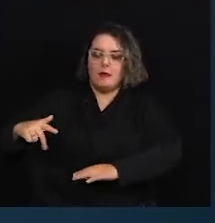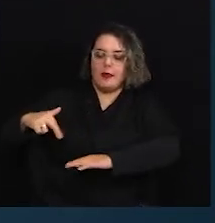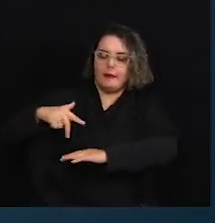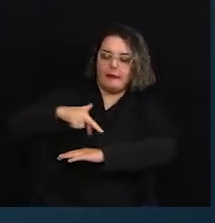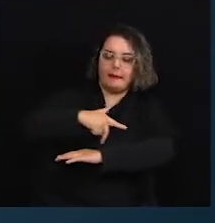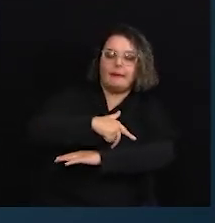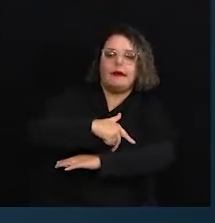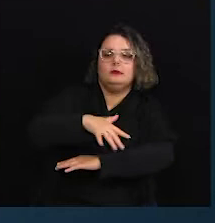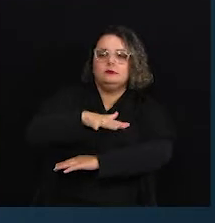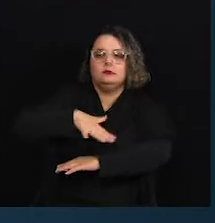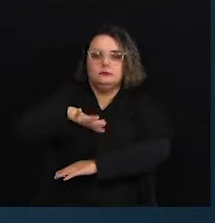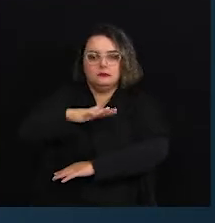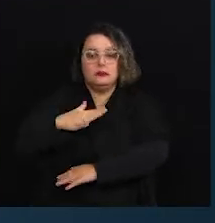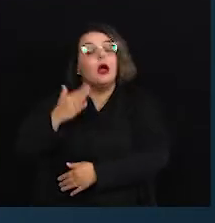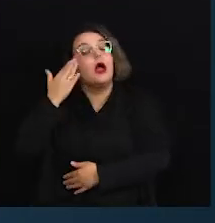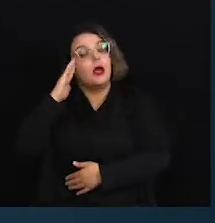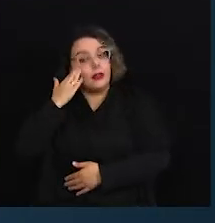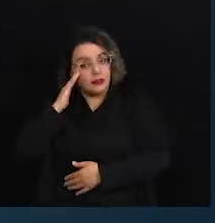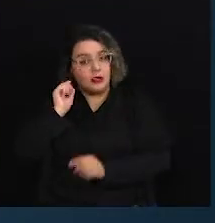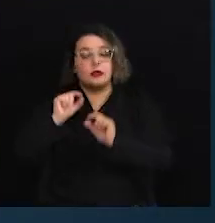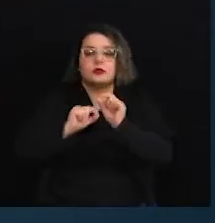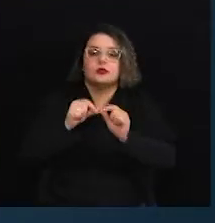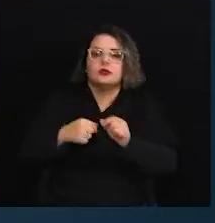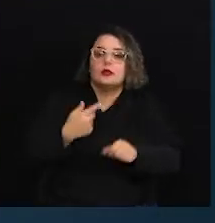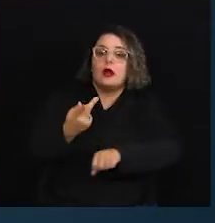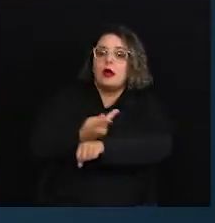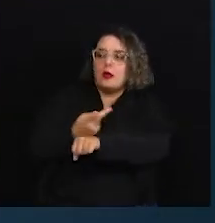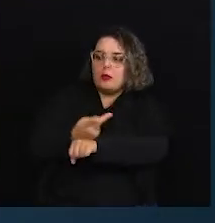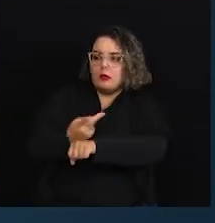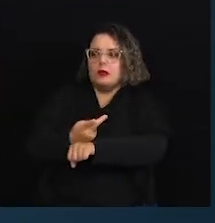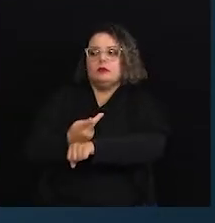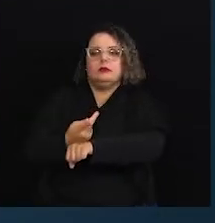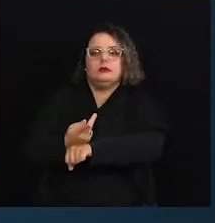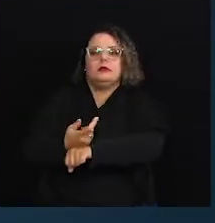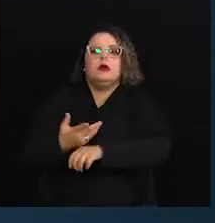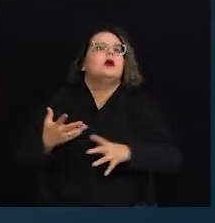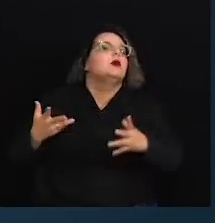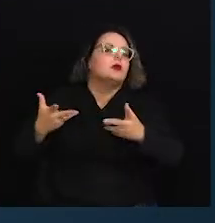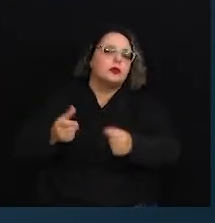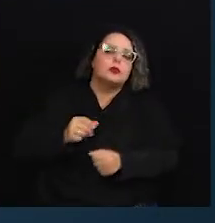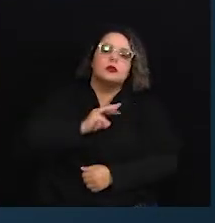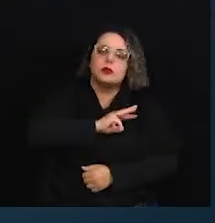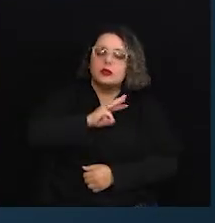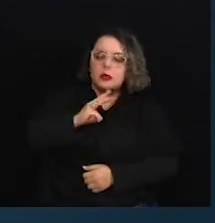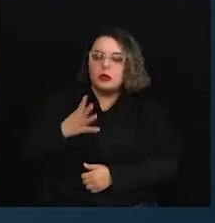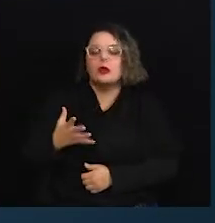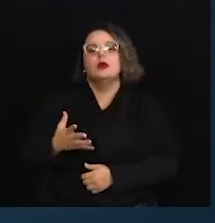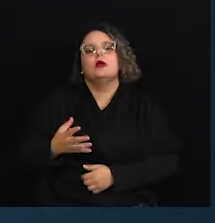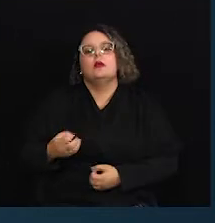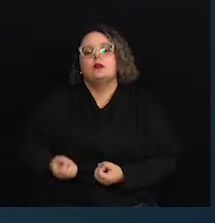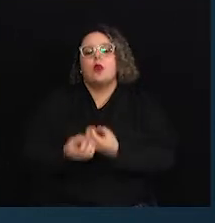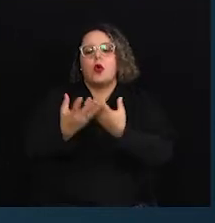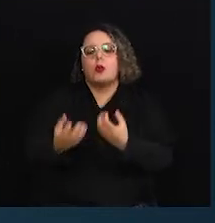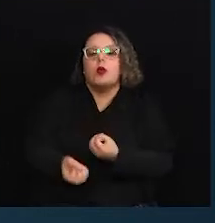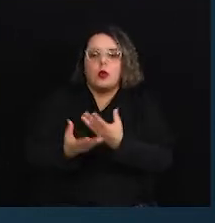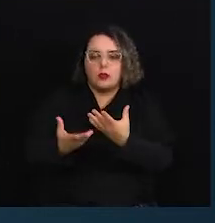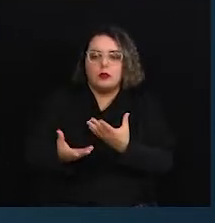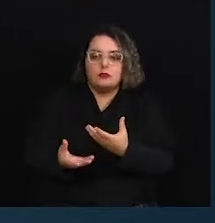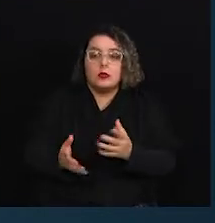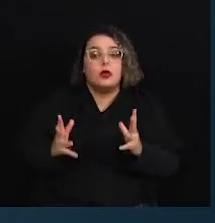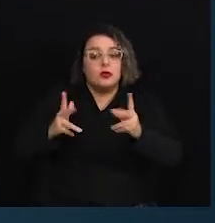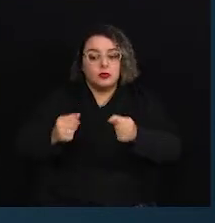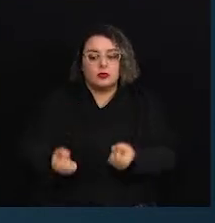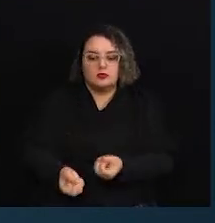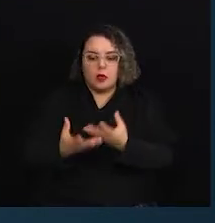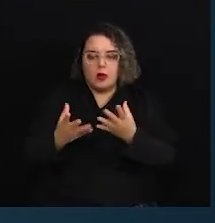escrever tudo isso, ele entende o que você está procurando, e ele busca toda a web, informações públicas, e traz para você de volta